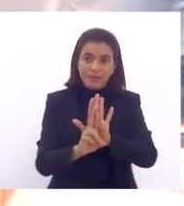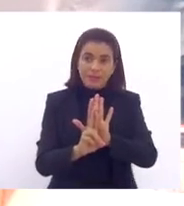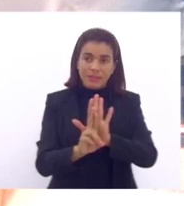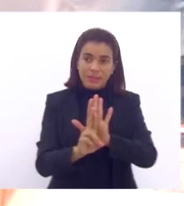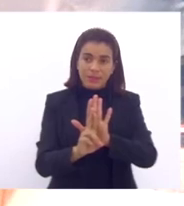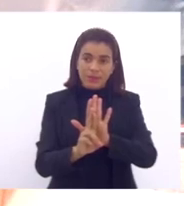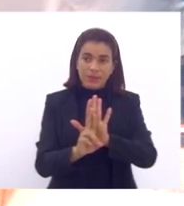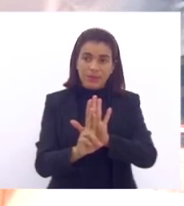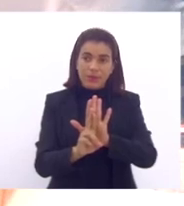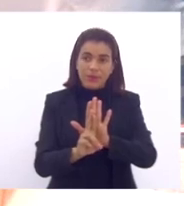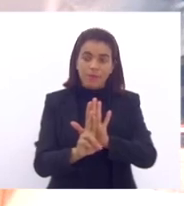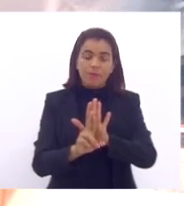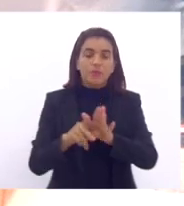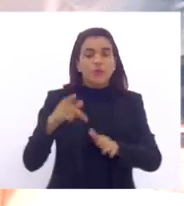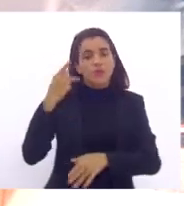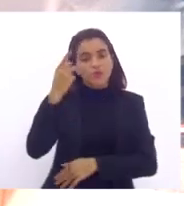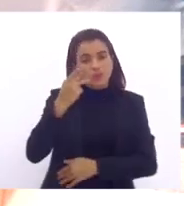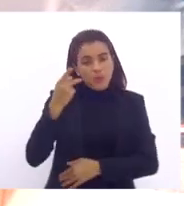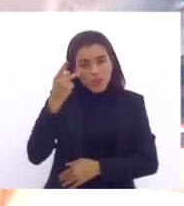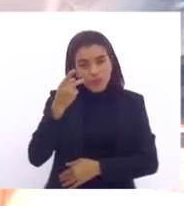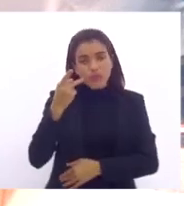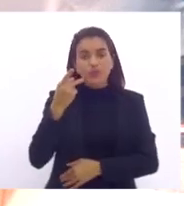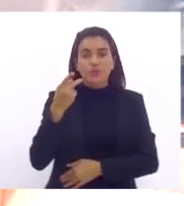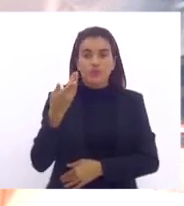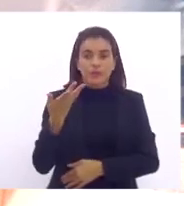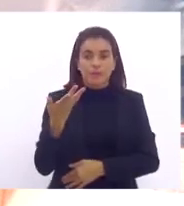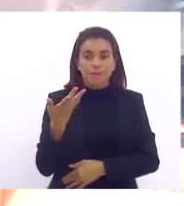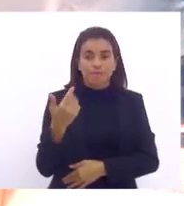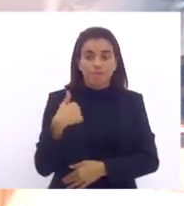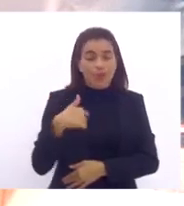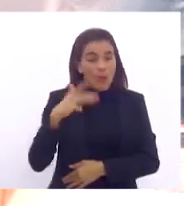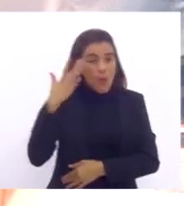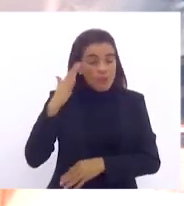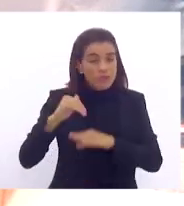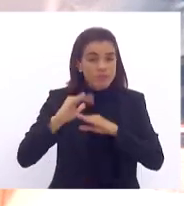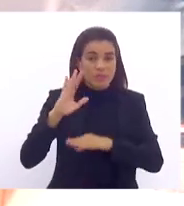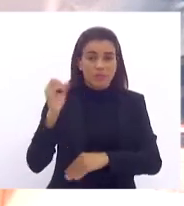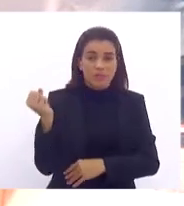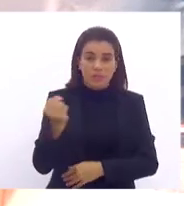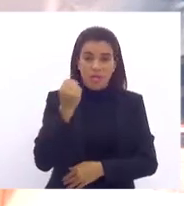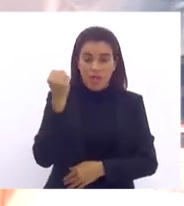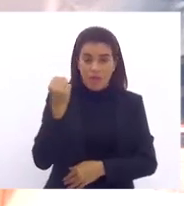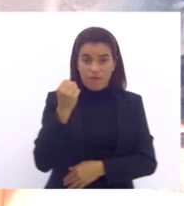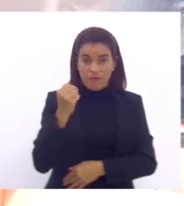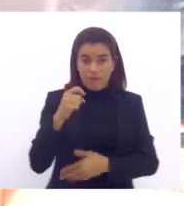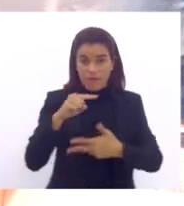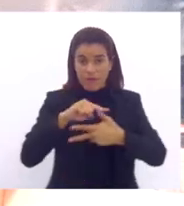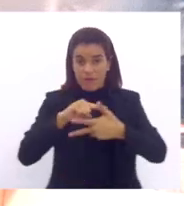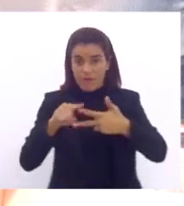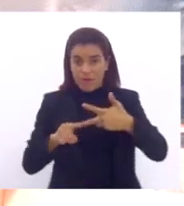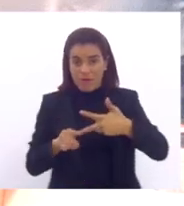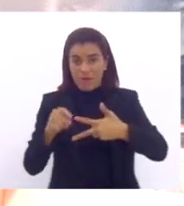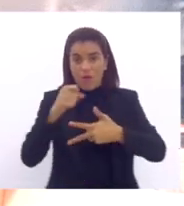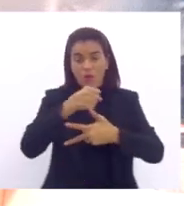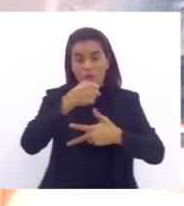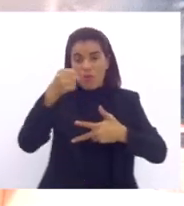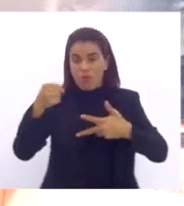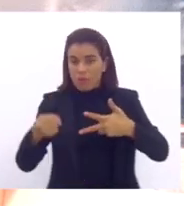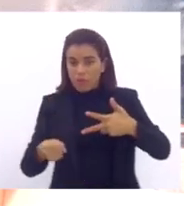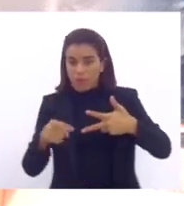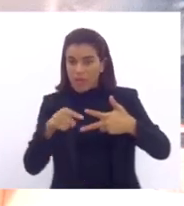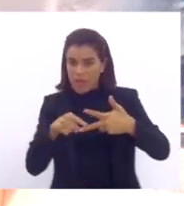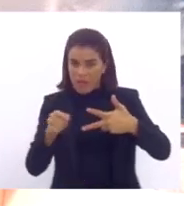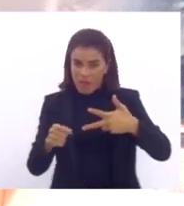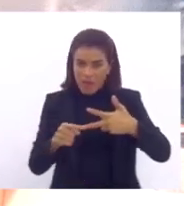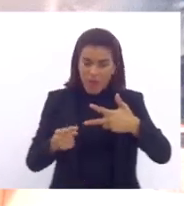do dos parlamentares e o que é o que eu acho ainda mais grave quando é um poder fazendo isso em relação ao